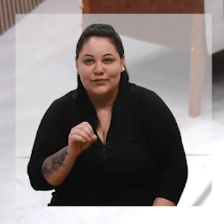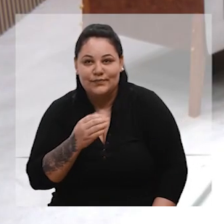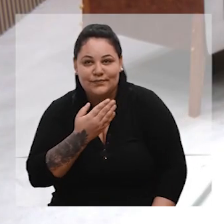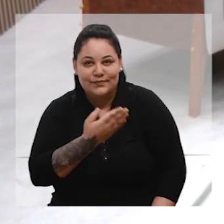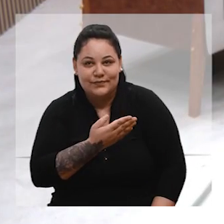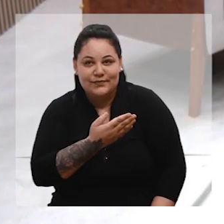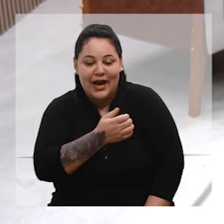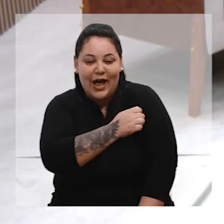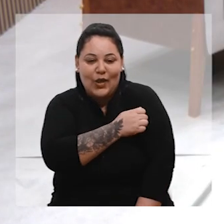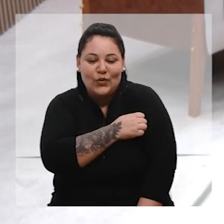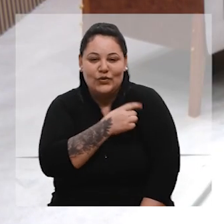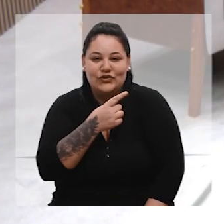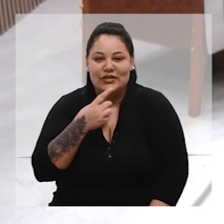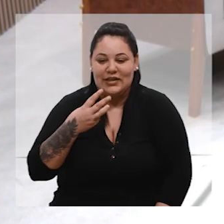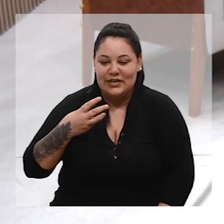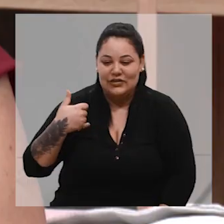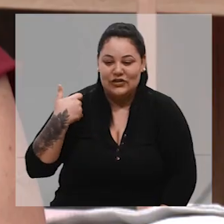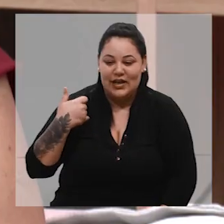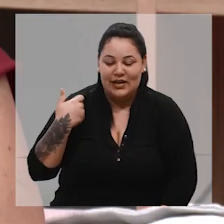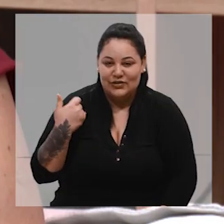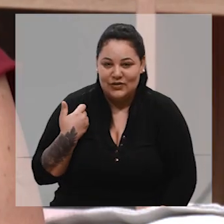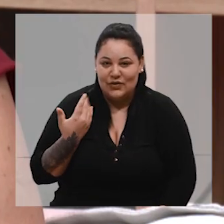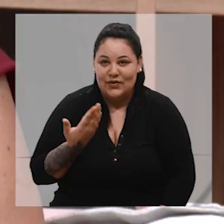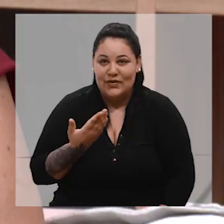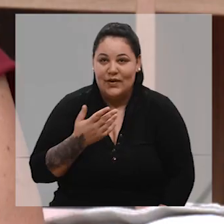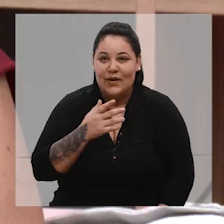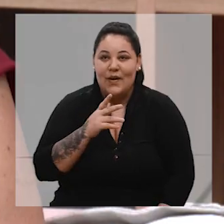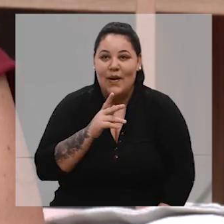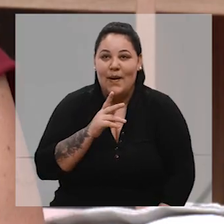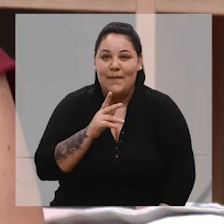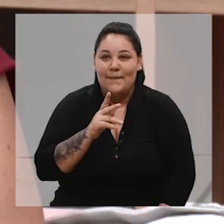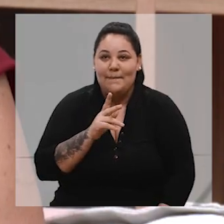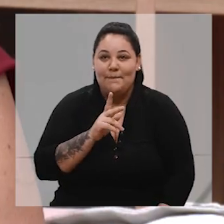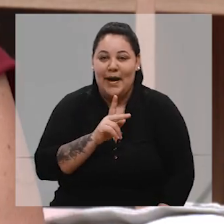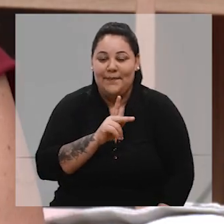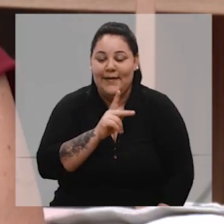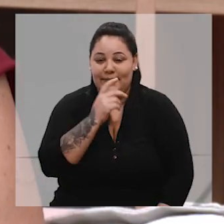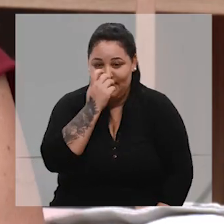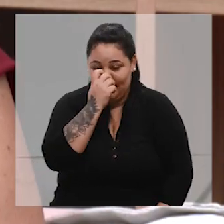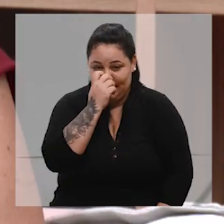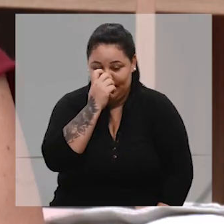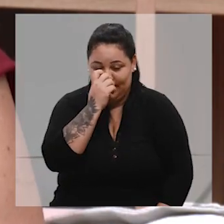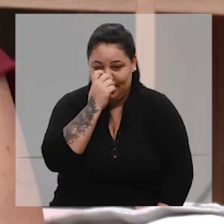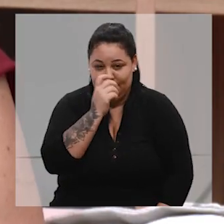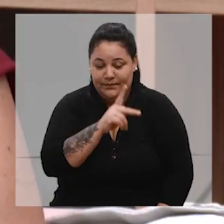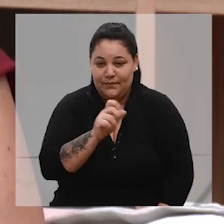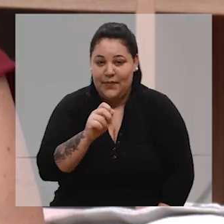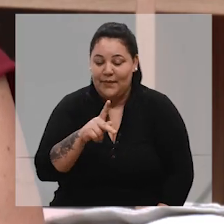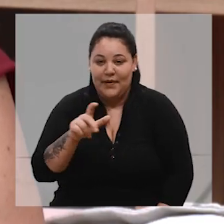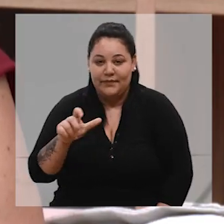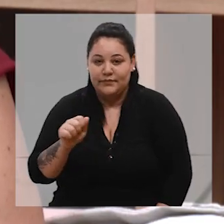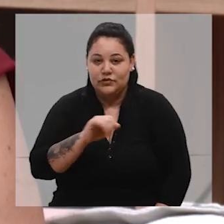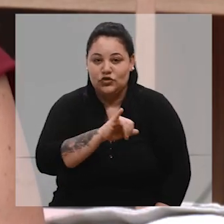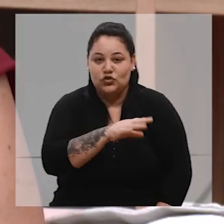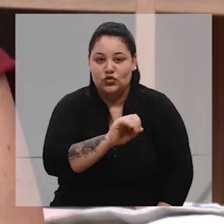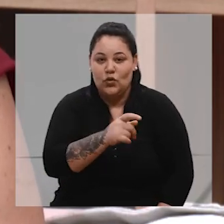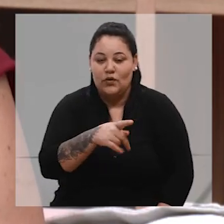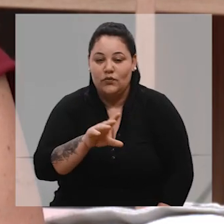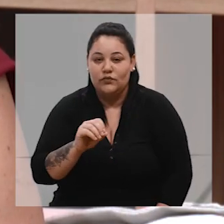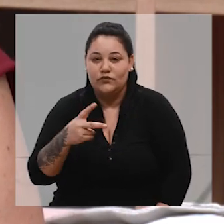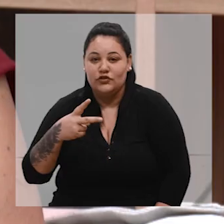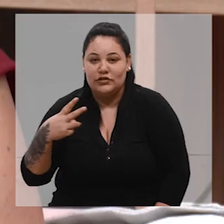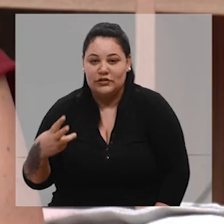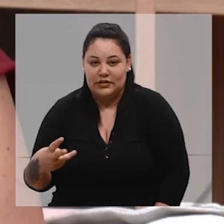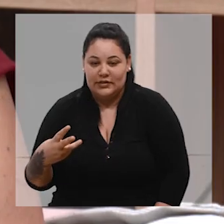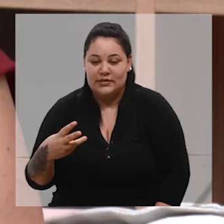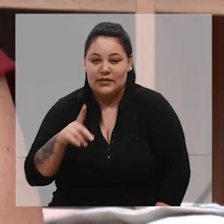Leonardo Bis da Silva, aluno de 13 anos da Escola Papa João 23. É um estudante